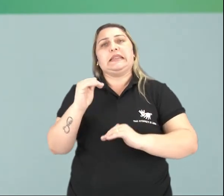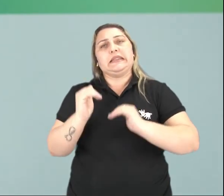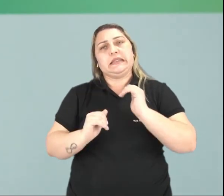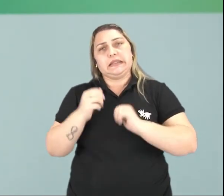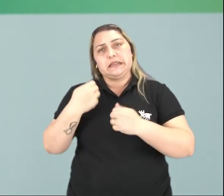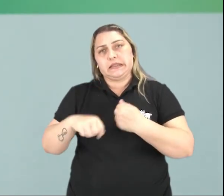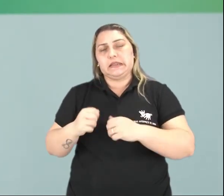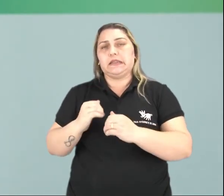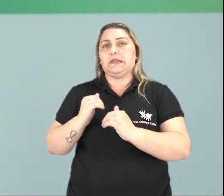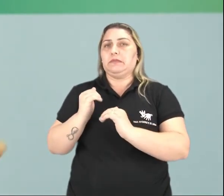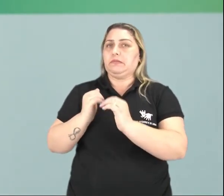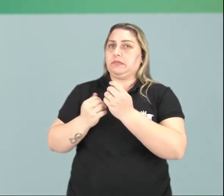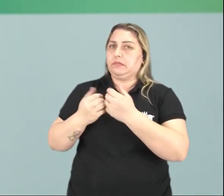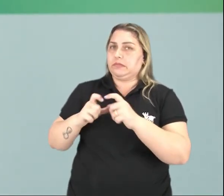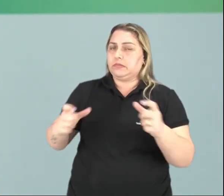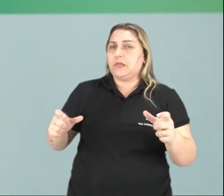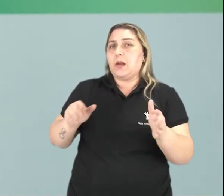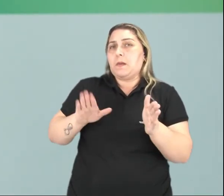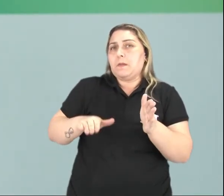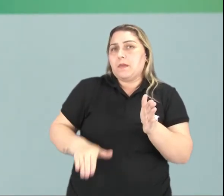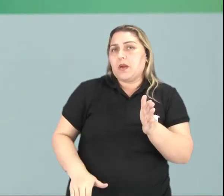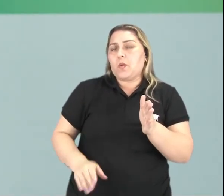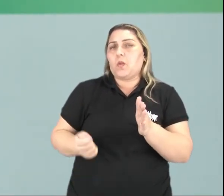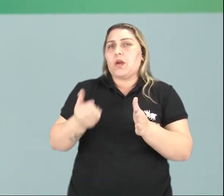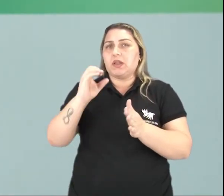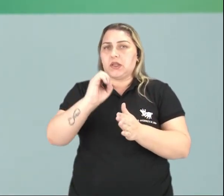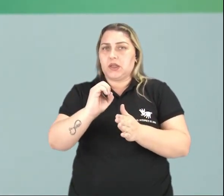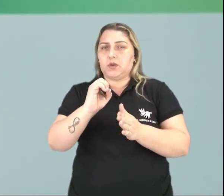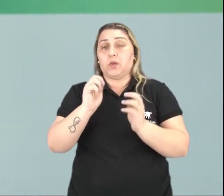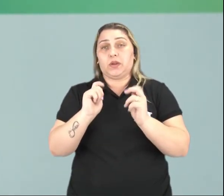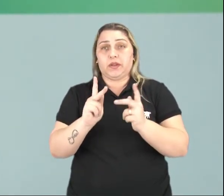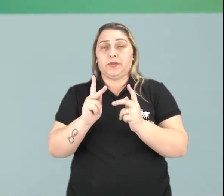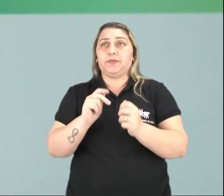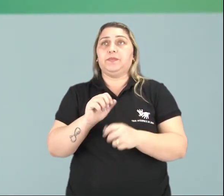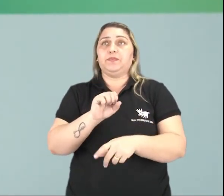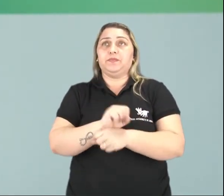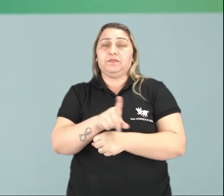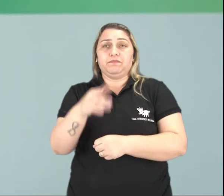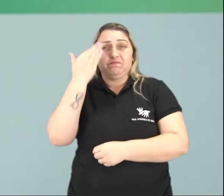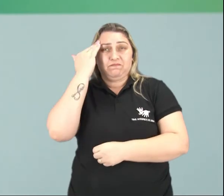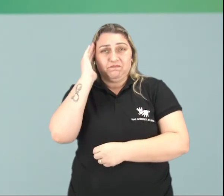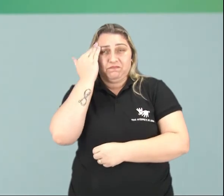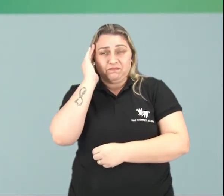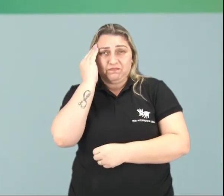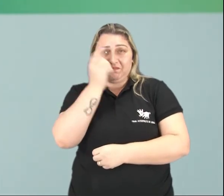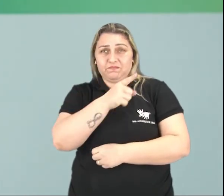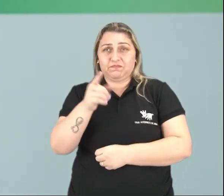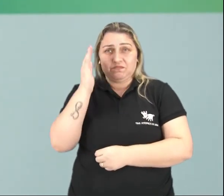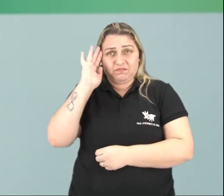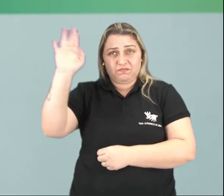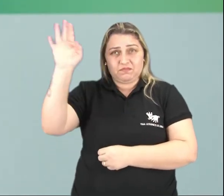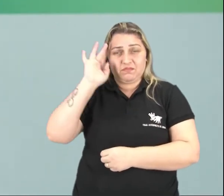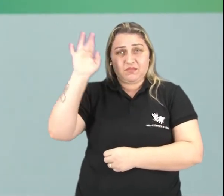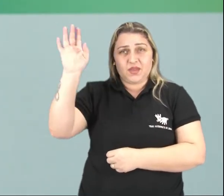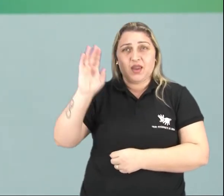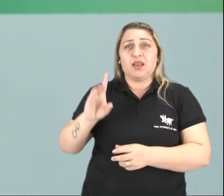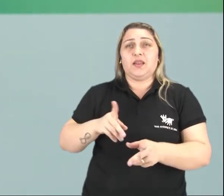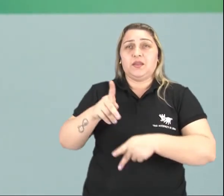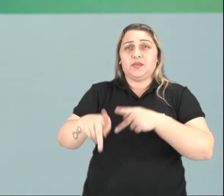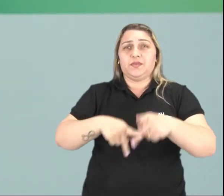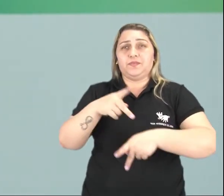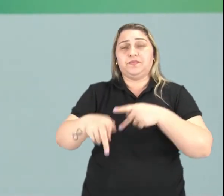um crescimento vegetativo baixo, quase zero. Ok? Então espero que vocês tenham compreendido um pouco sobre essas teorias demográficas, que